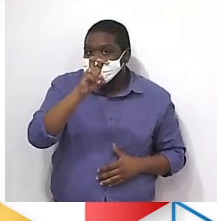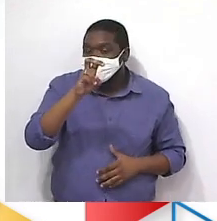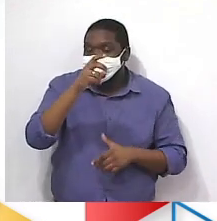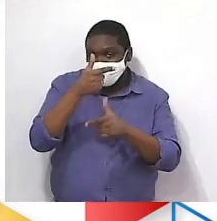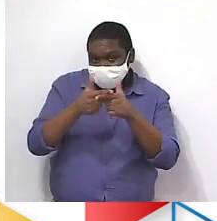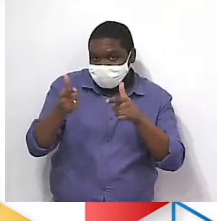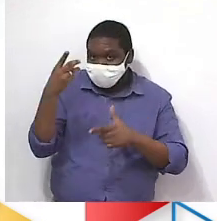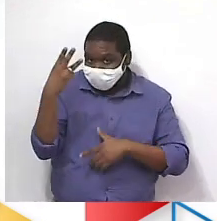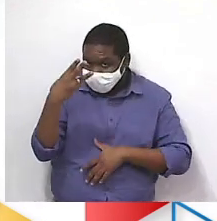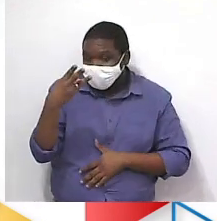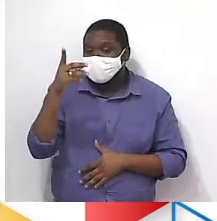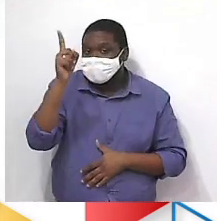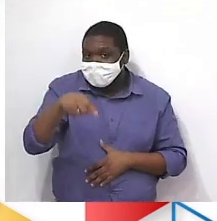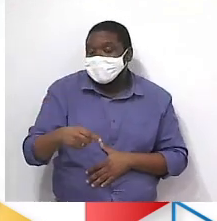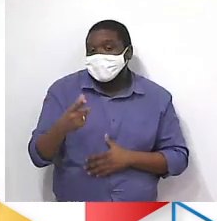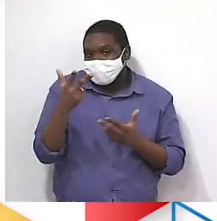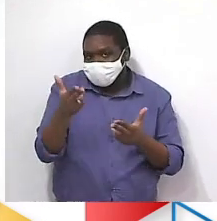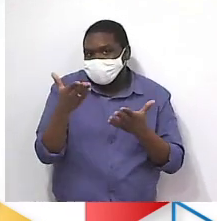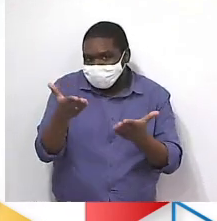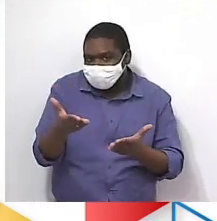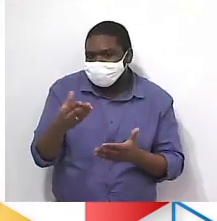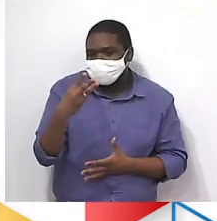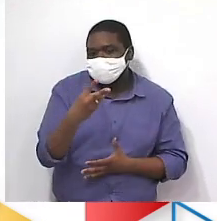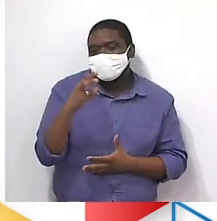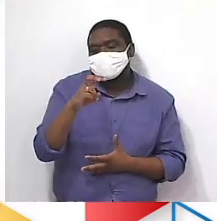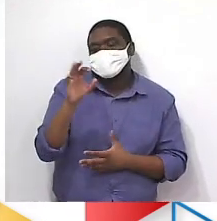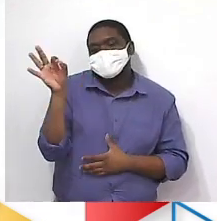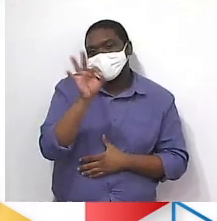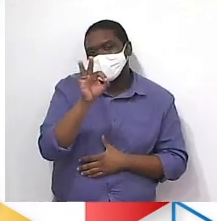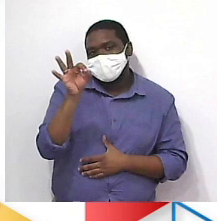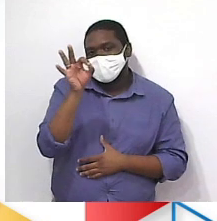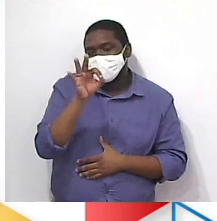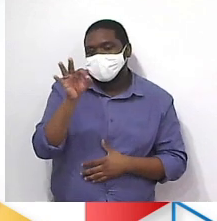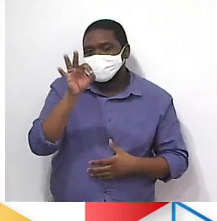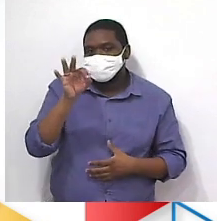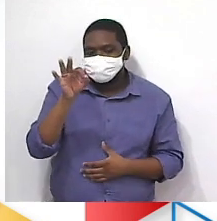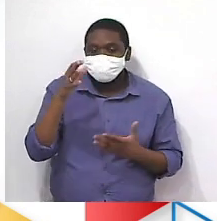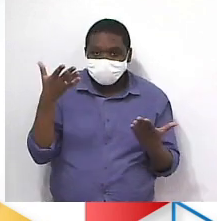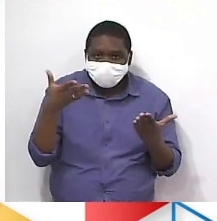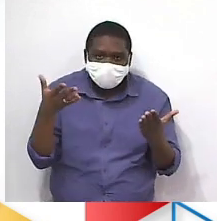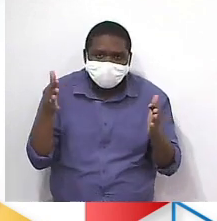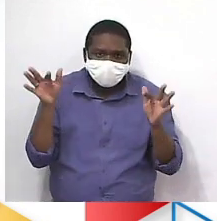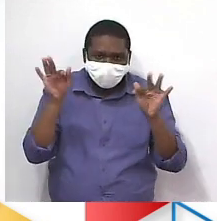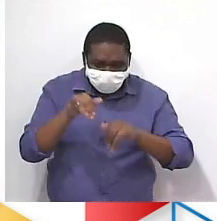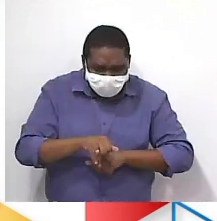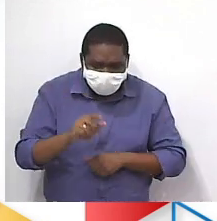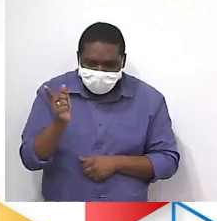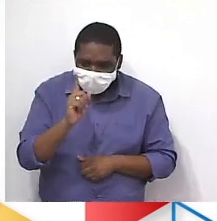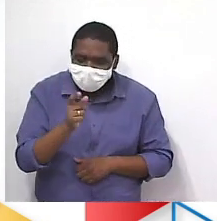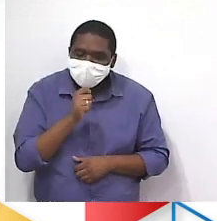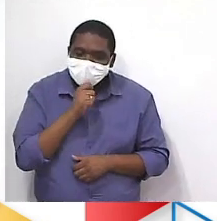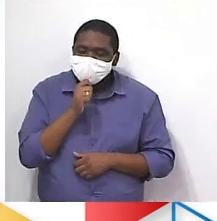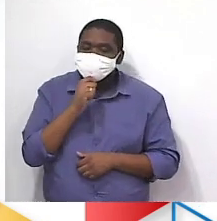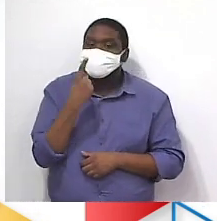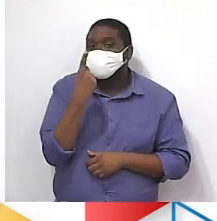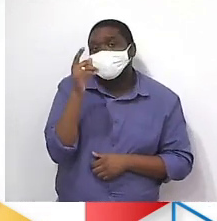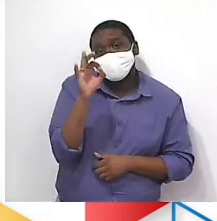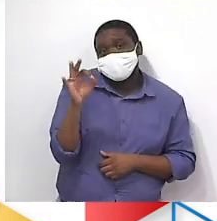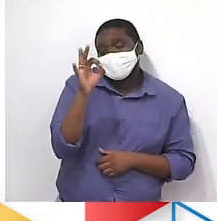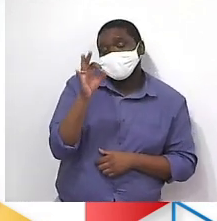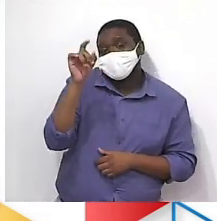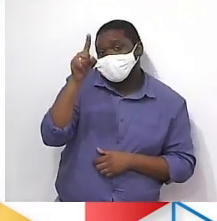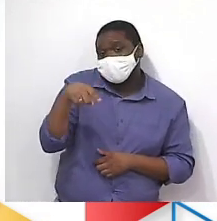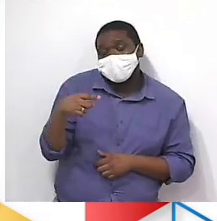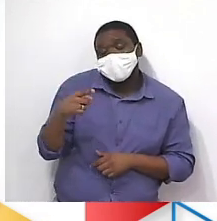dá exatamente 35 graus. Fechou? Não, professor. Fechou não. Eu sei só o valor de 1 grau, que é